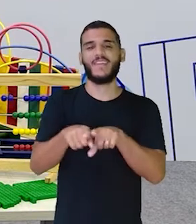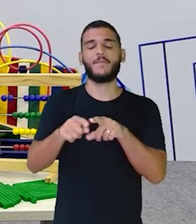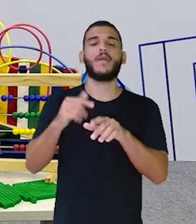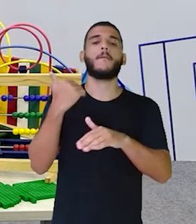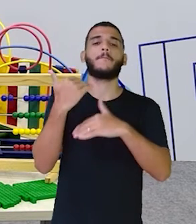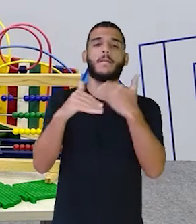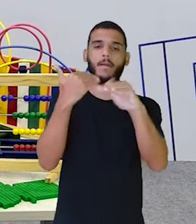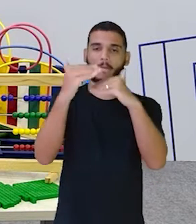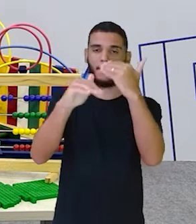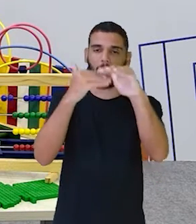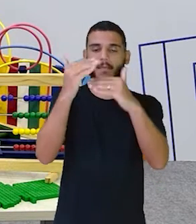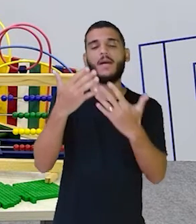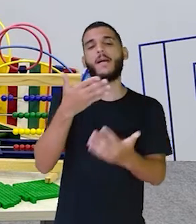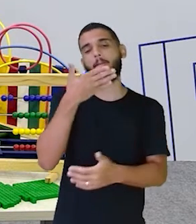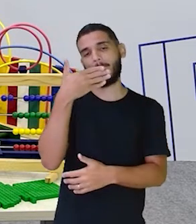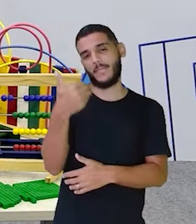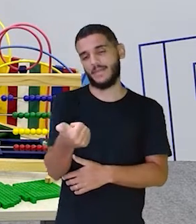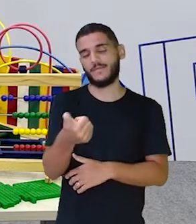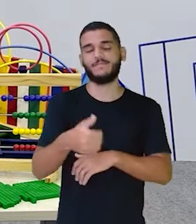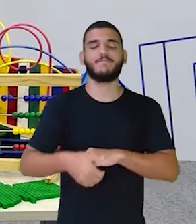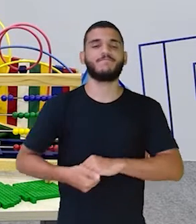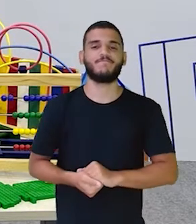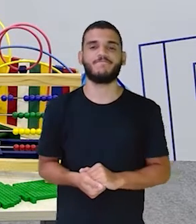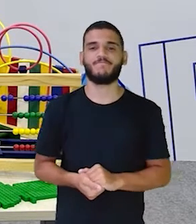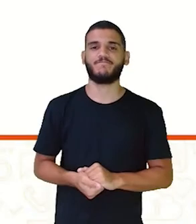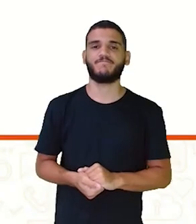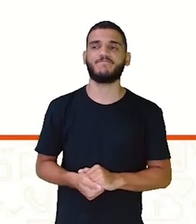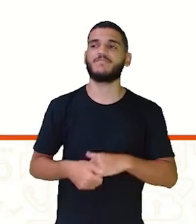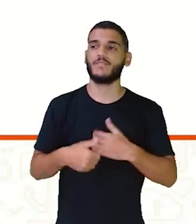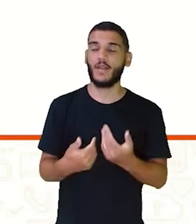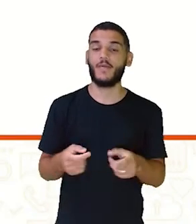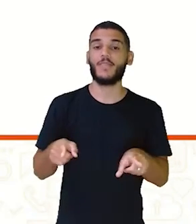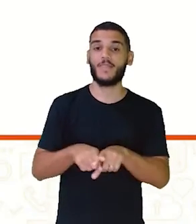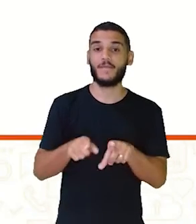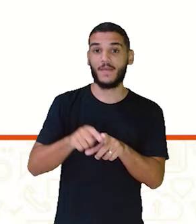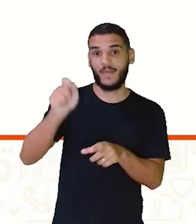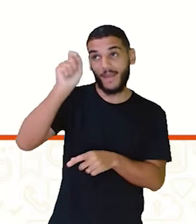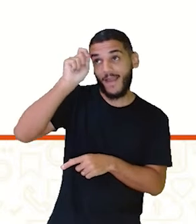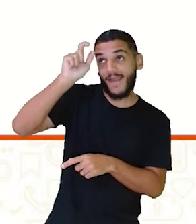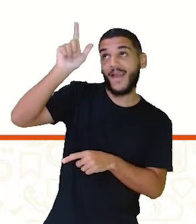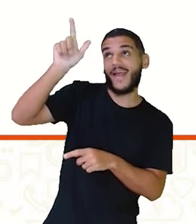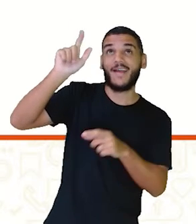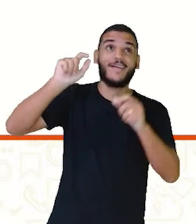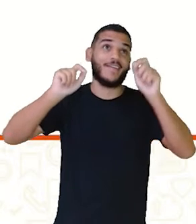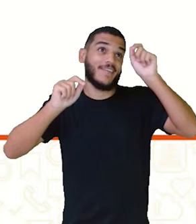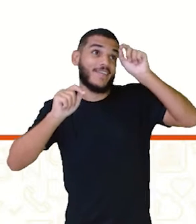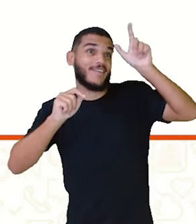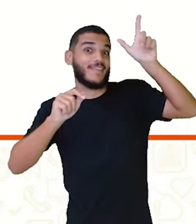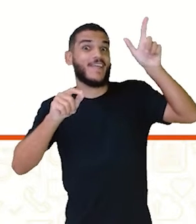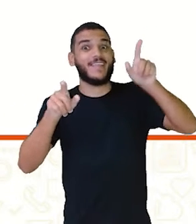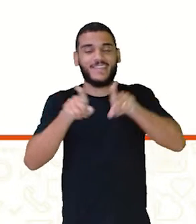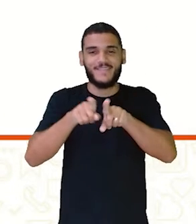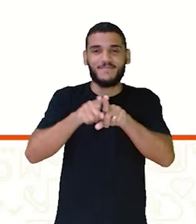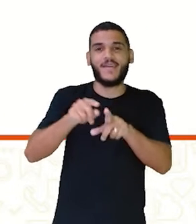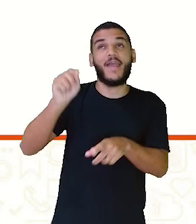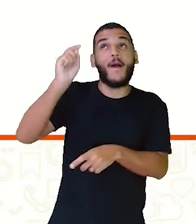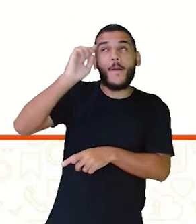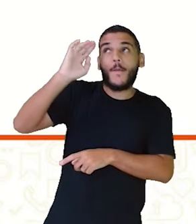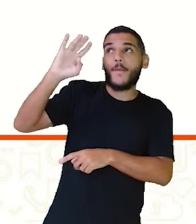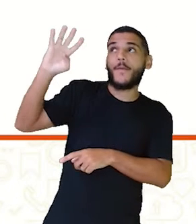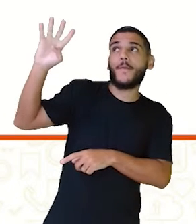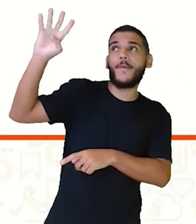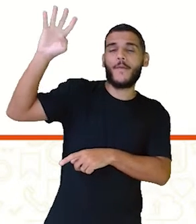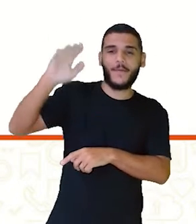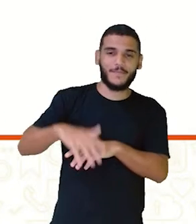desenvolver de maneira muito significativa. A criatividade, como eu já citei, e a imaginação. Então,